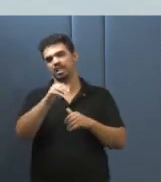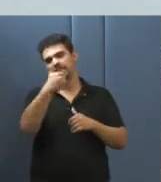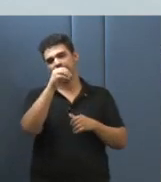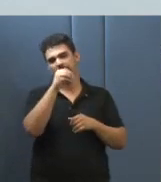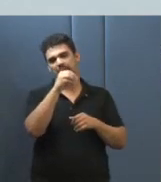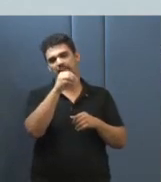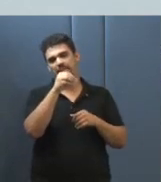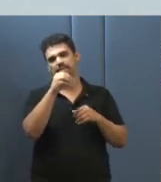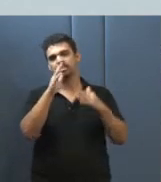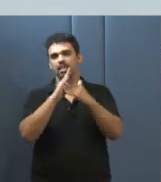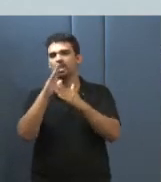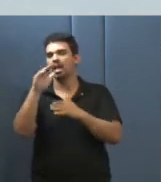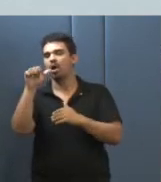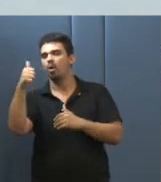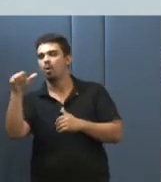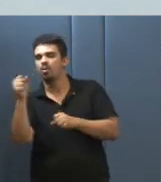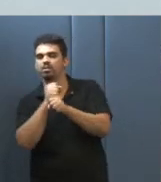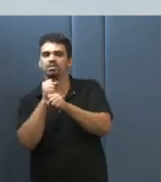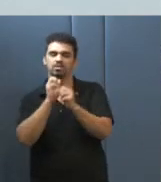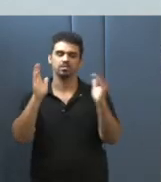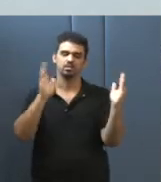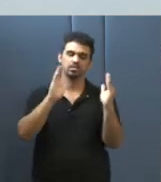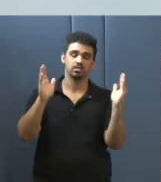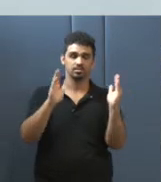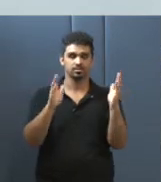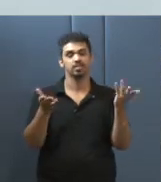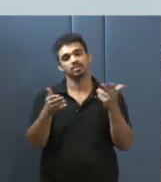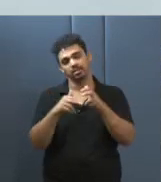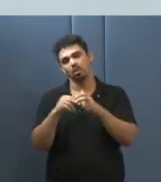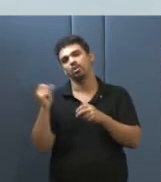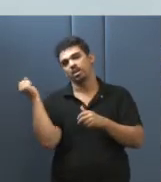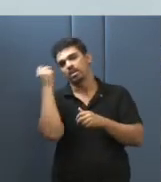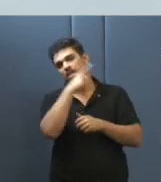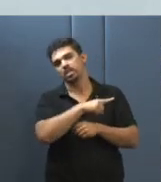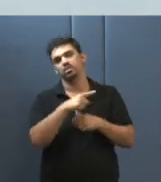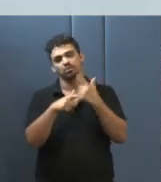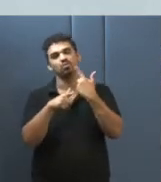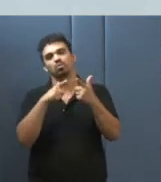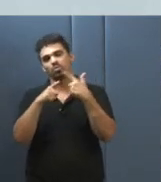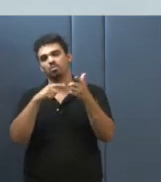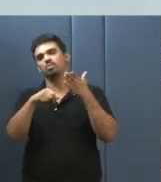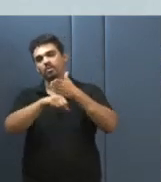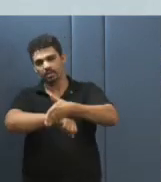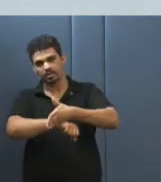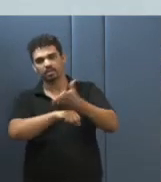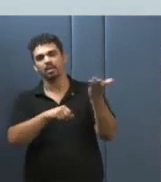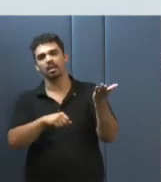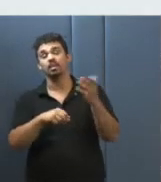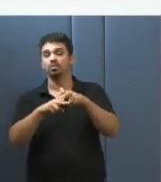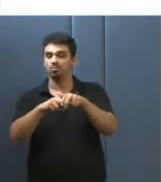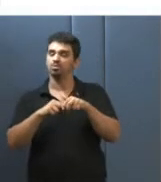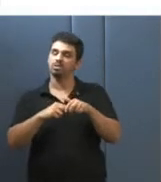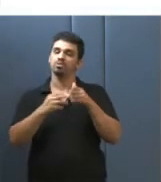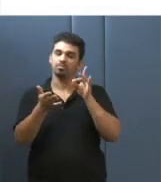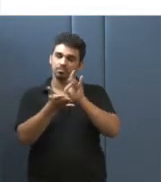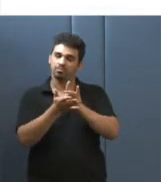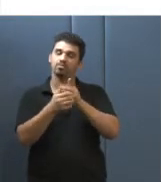até que o Brasil retomasse o pleito que culminou na nossa entrada como membro permanente no ano de